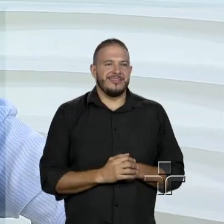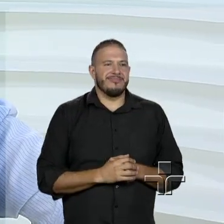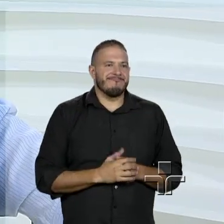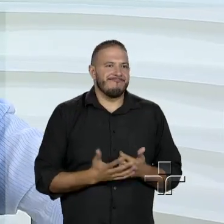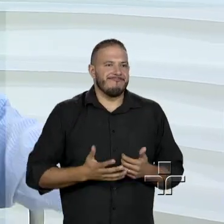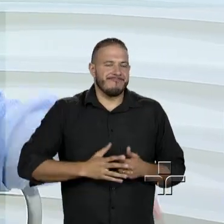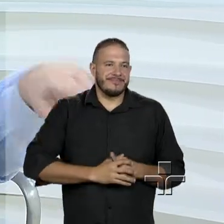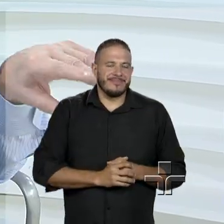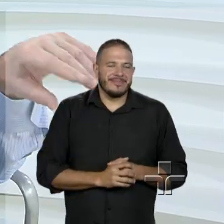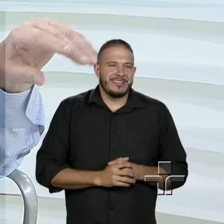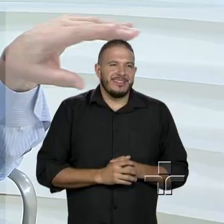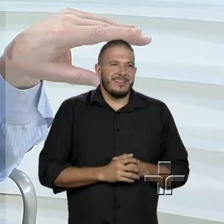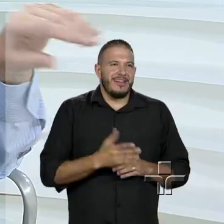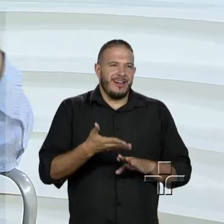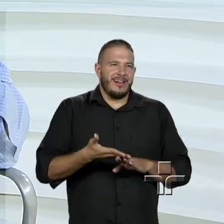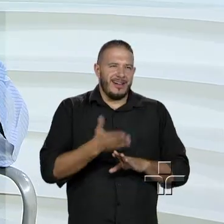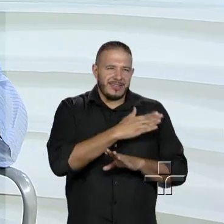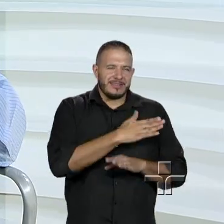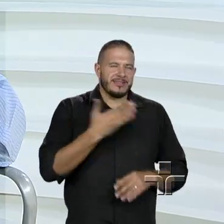quando eu estava